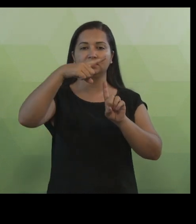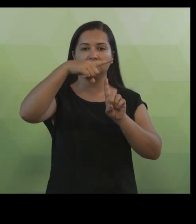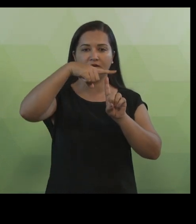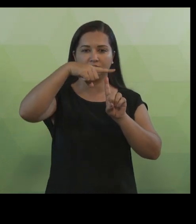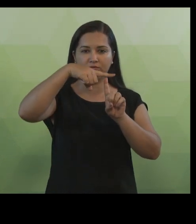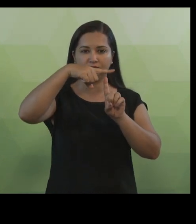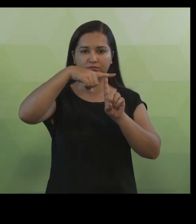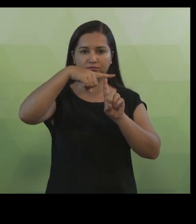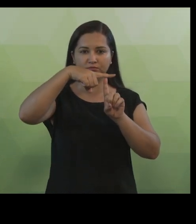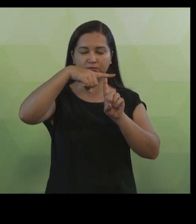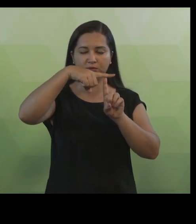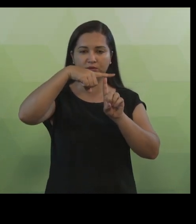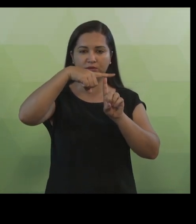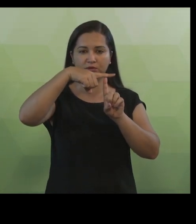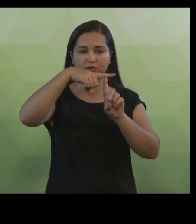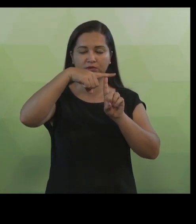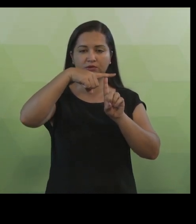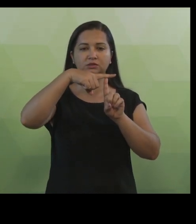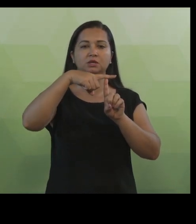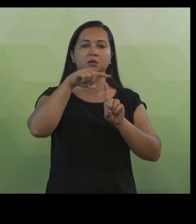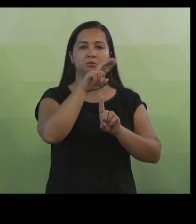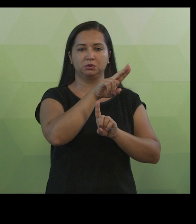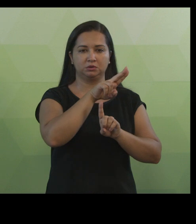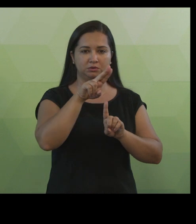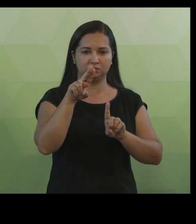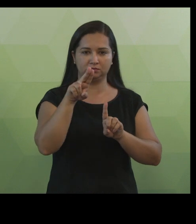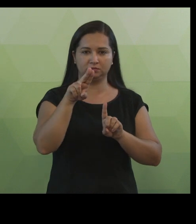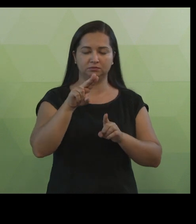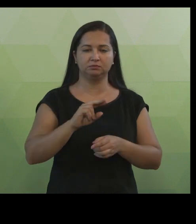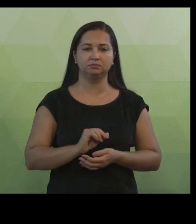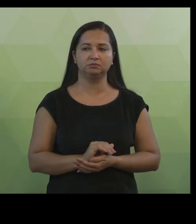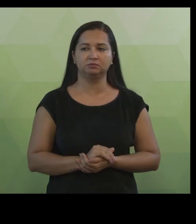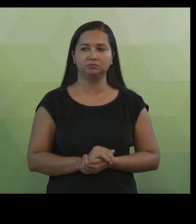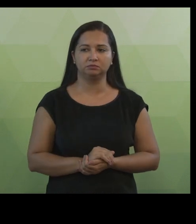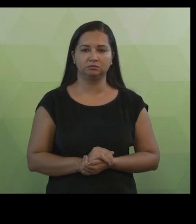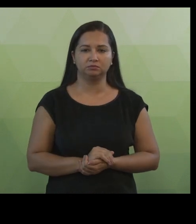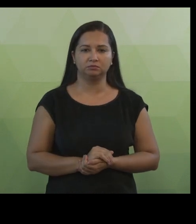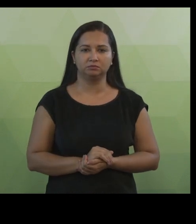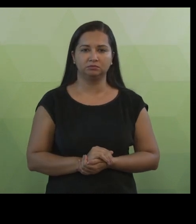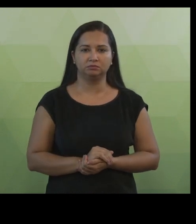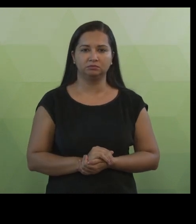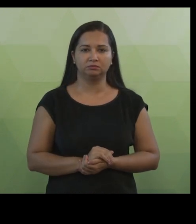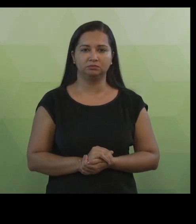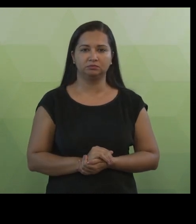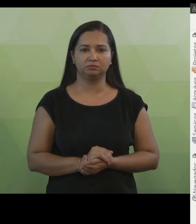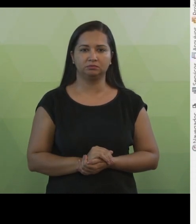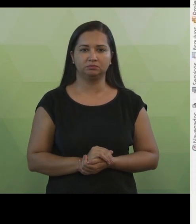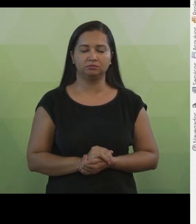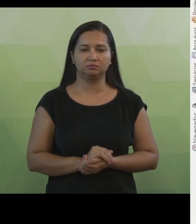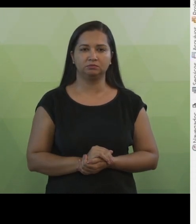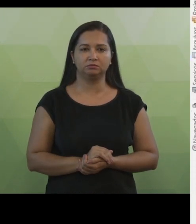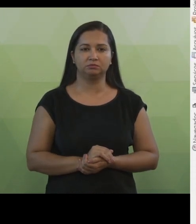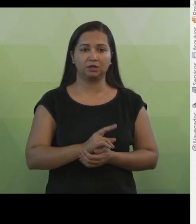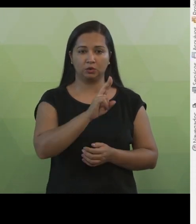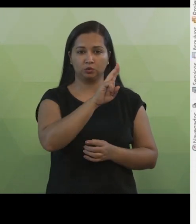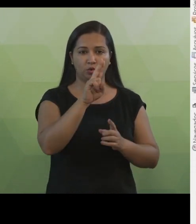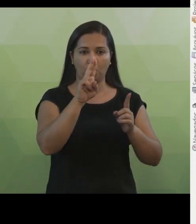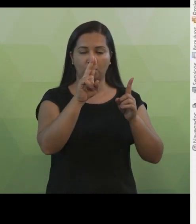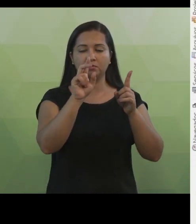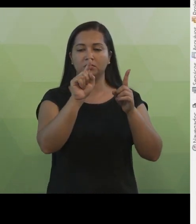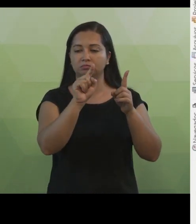fazer aqui alguns exemplos desses métodos para a gente compreender melhor.